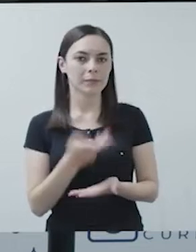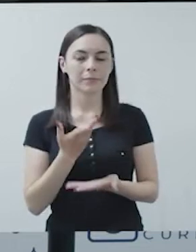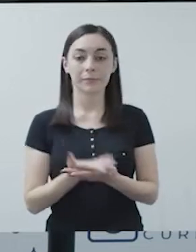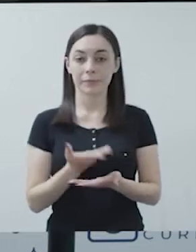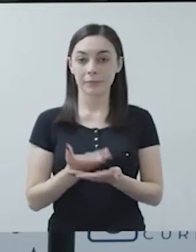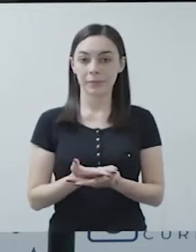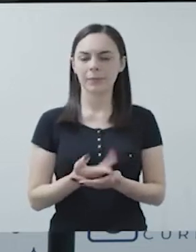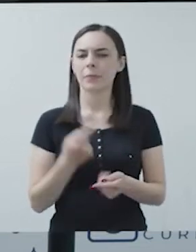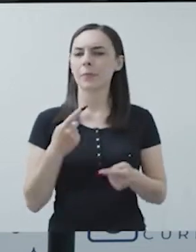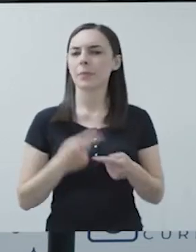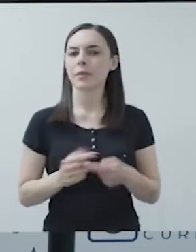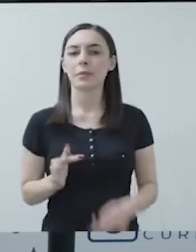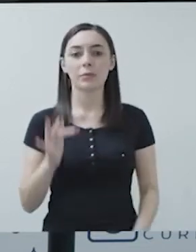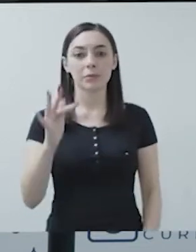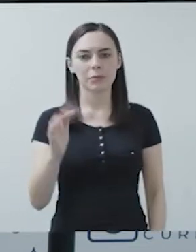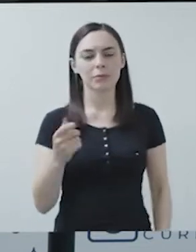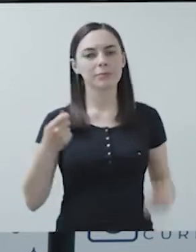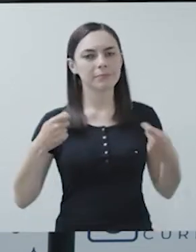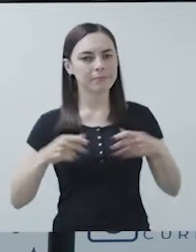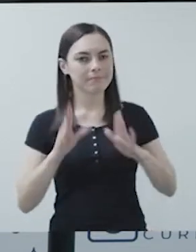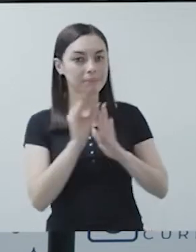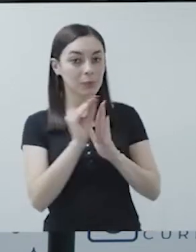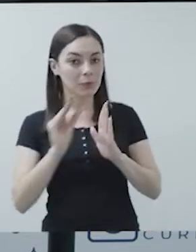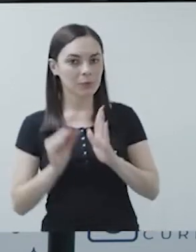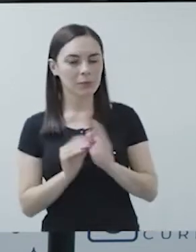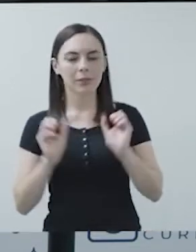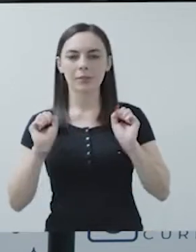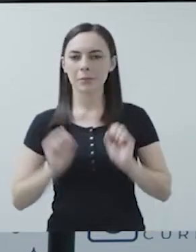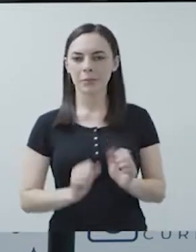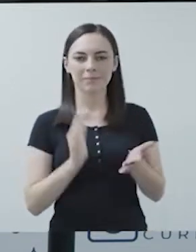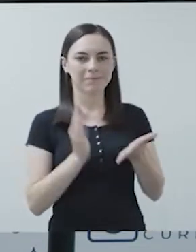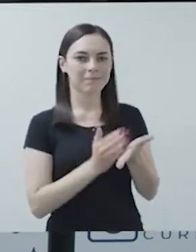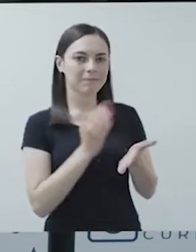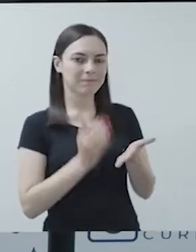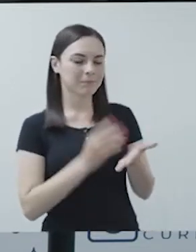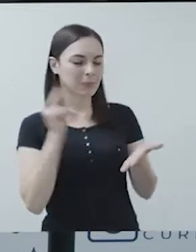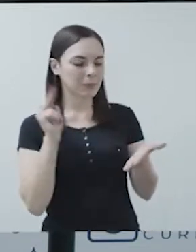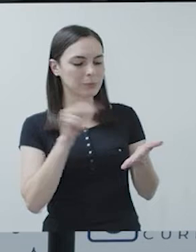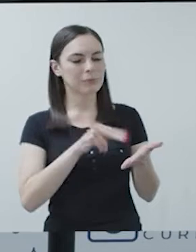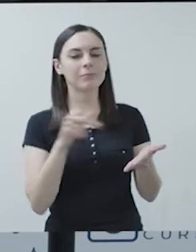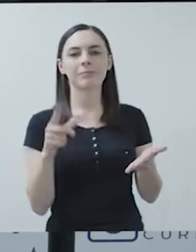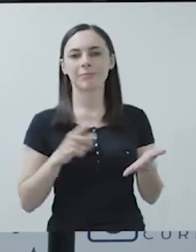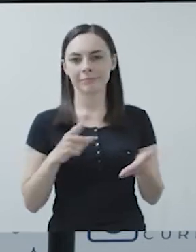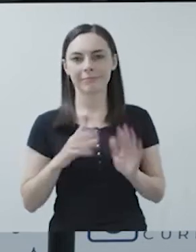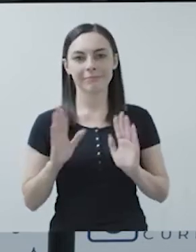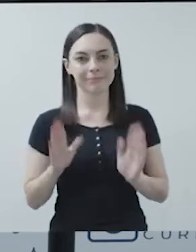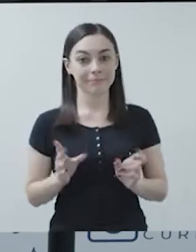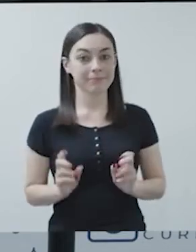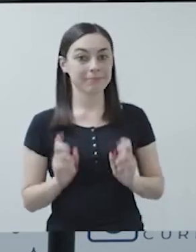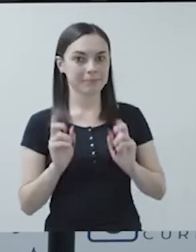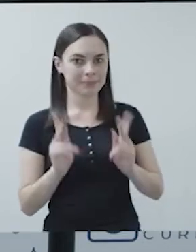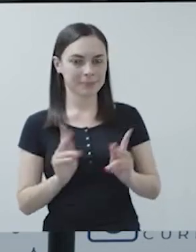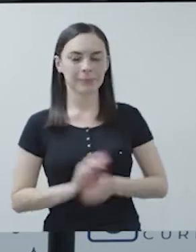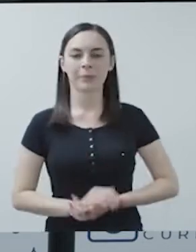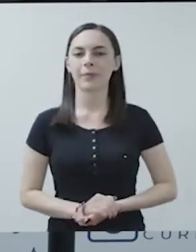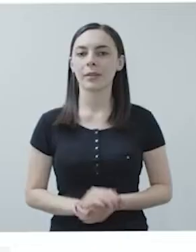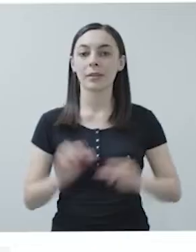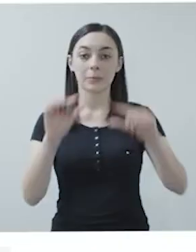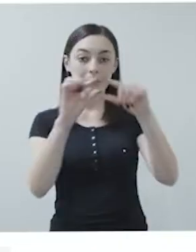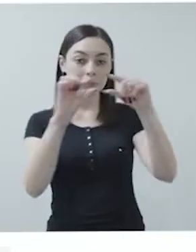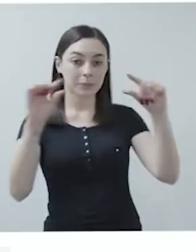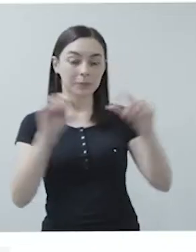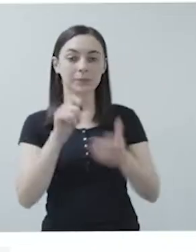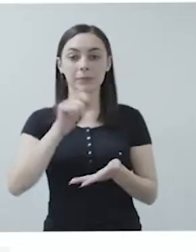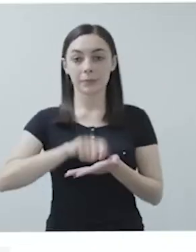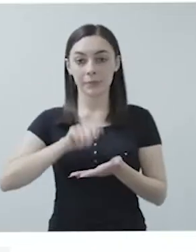as aulas, pois quando você precisar desse conteúdo, você vai ter todo registrado, ok? Então vamos lá, você vai colocar a